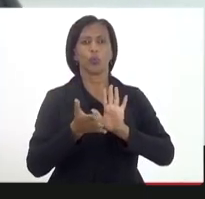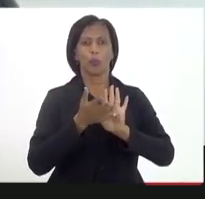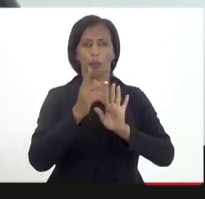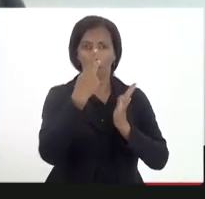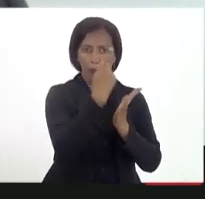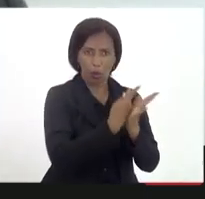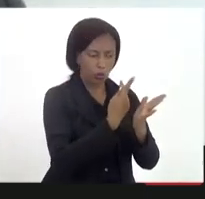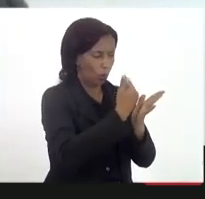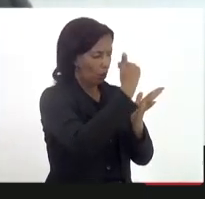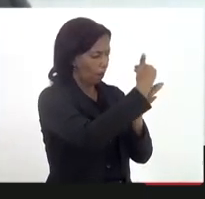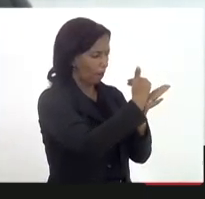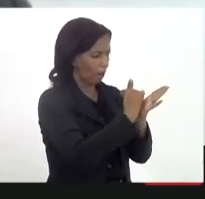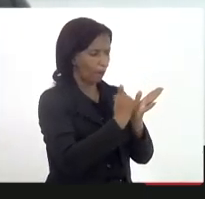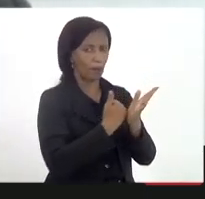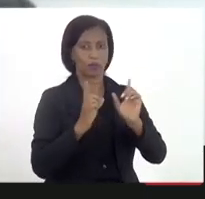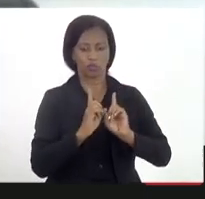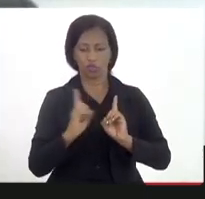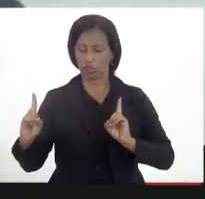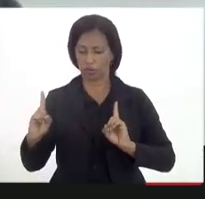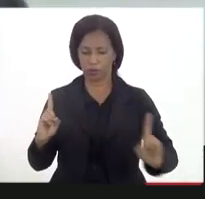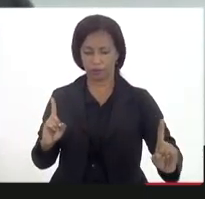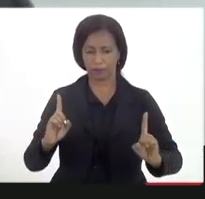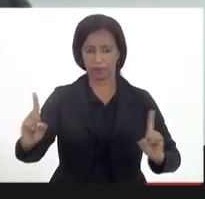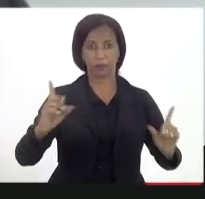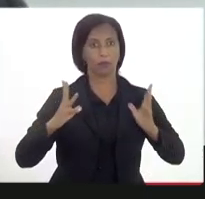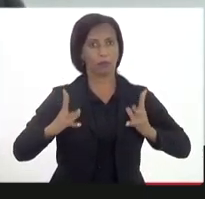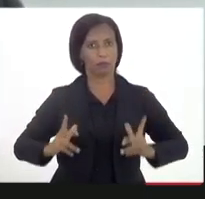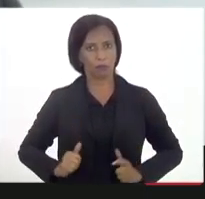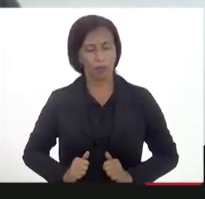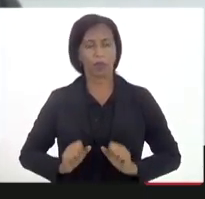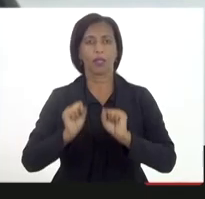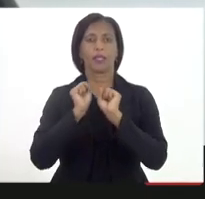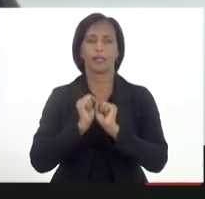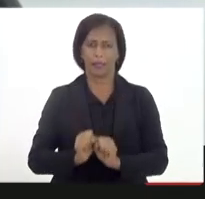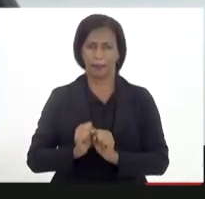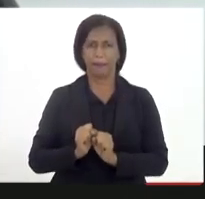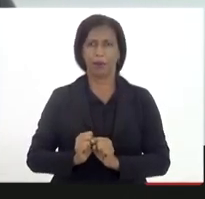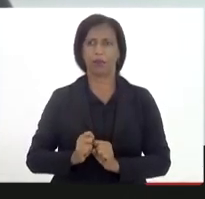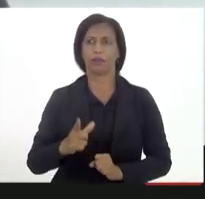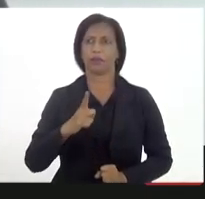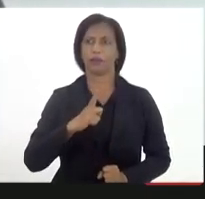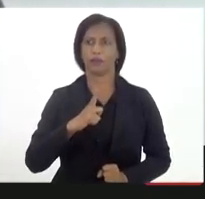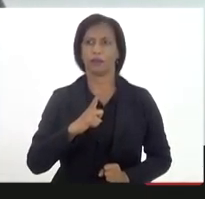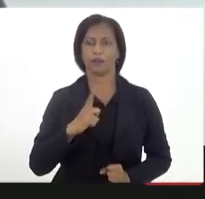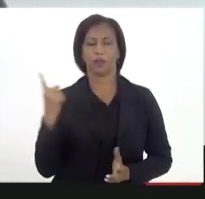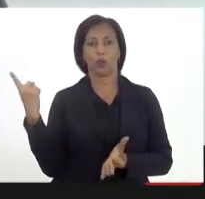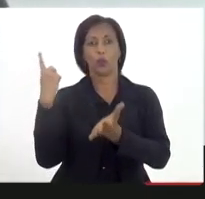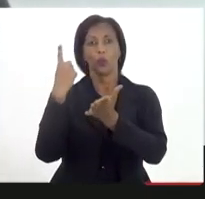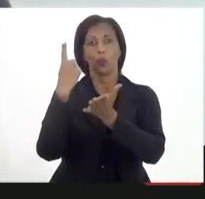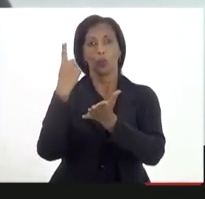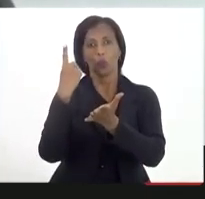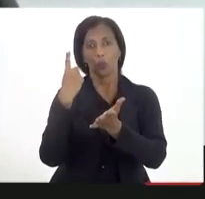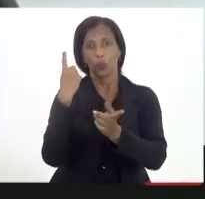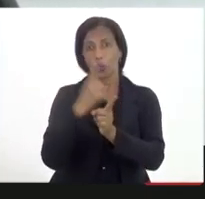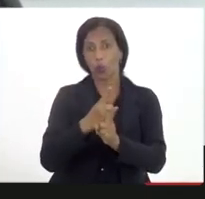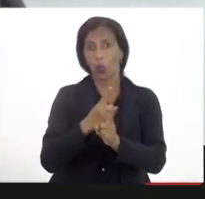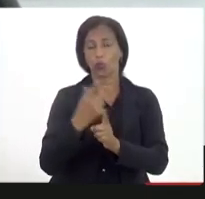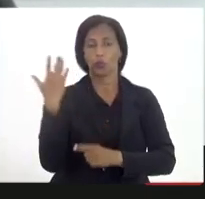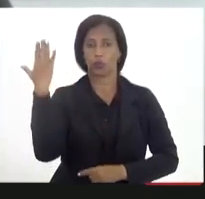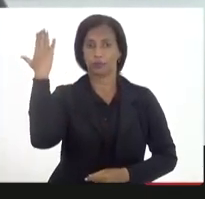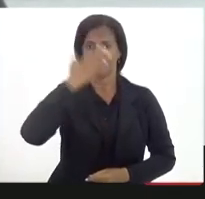necessários de distanciamento de higiene para que a gente possa sanitárias para que a gente possa fazer um encontro presencial em breve